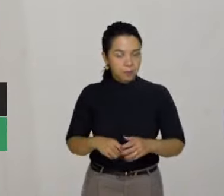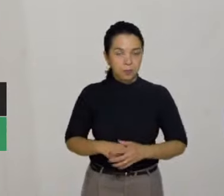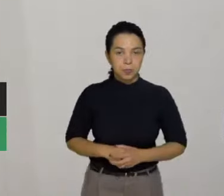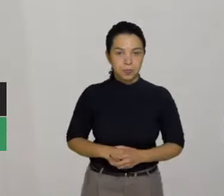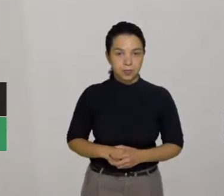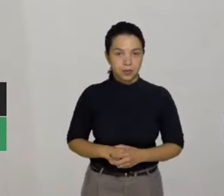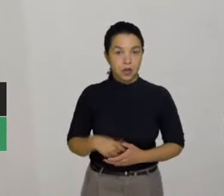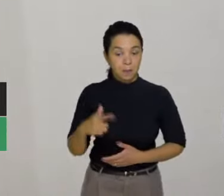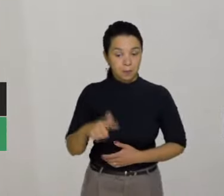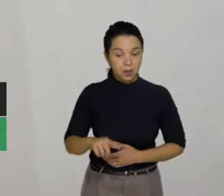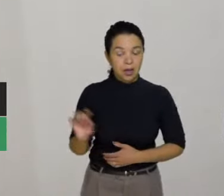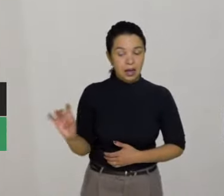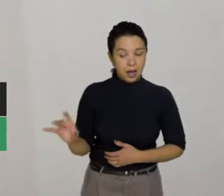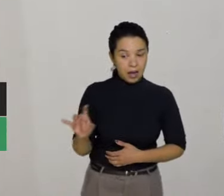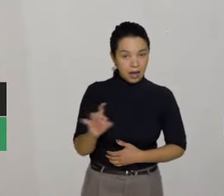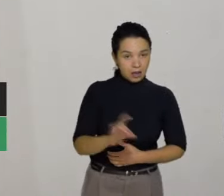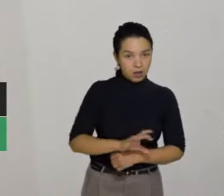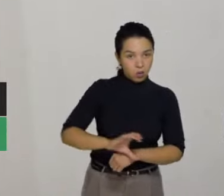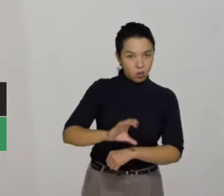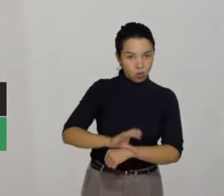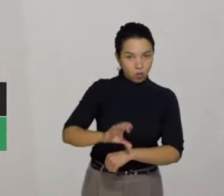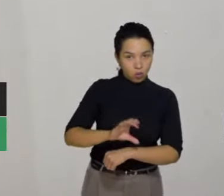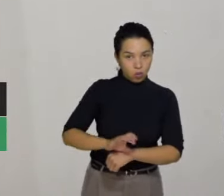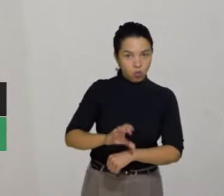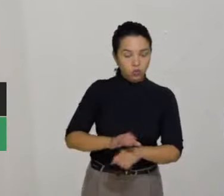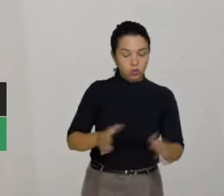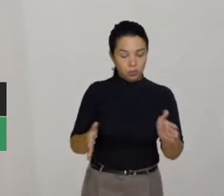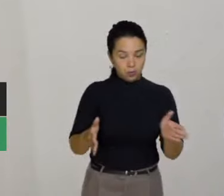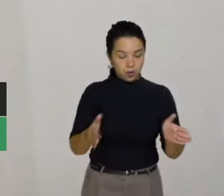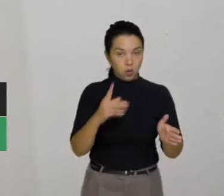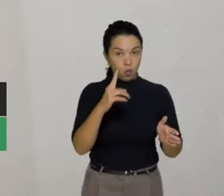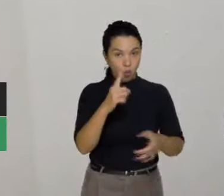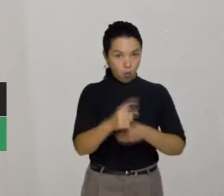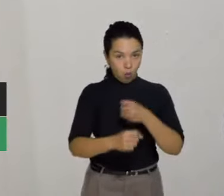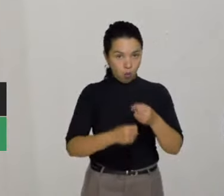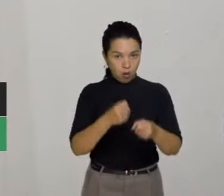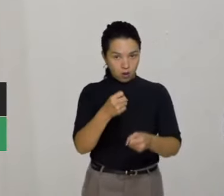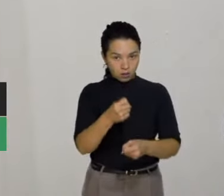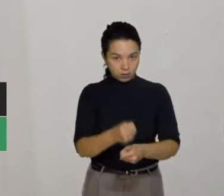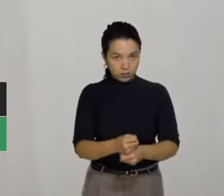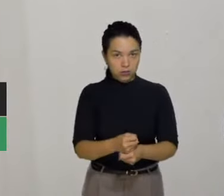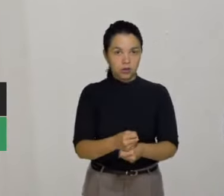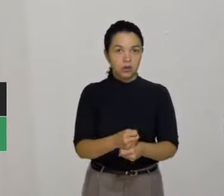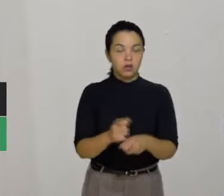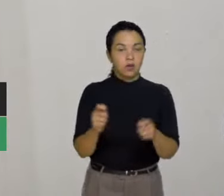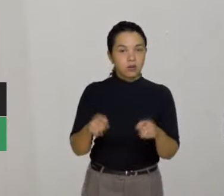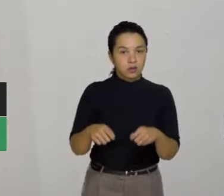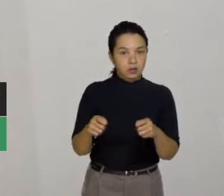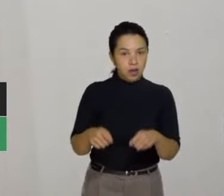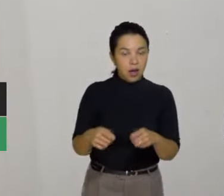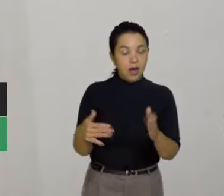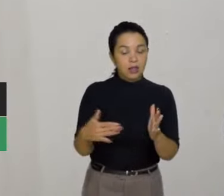cada formação terá duração de 1 ano, possibilitando aos alunos que façam até